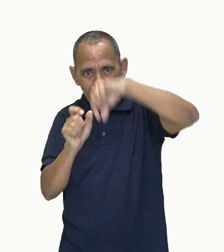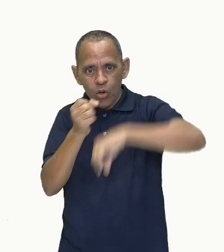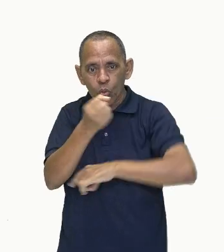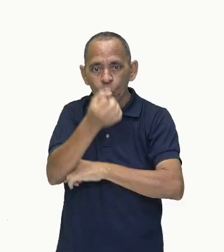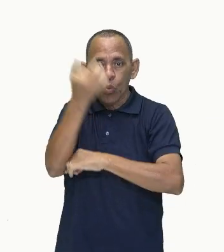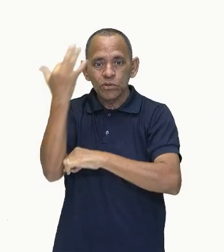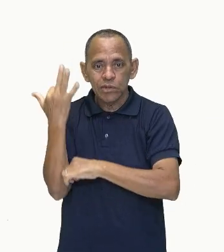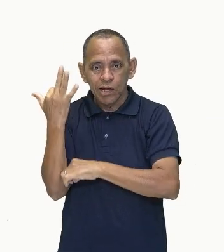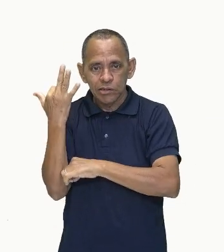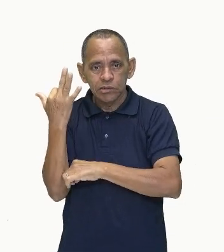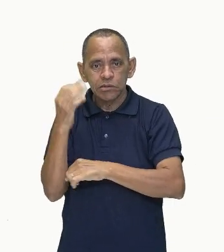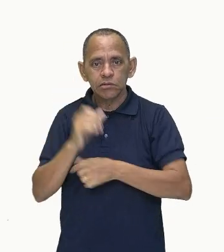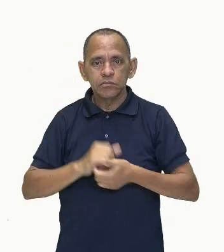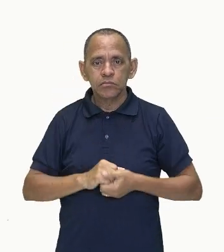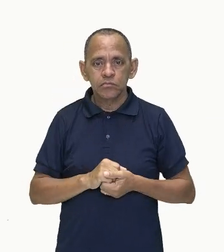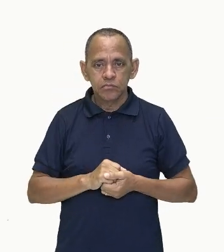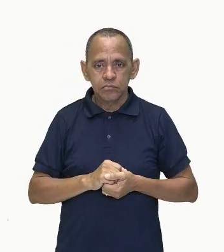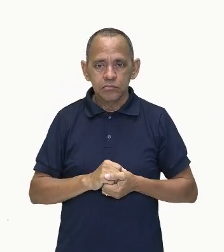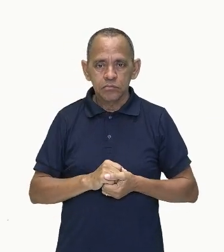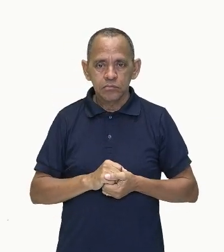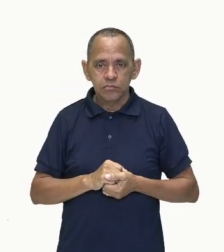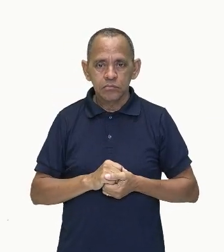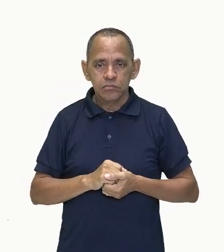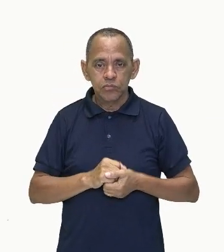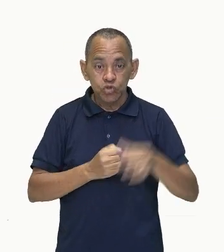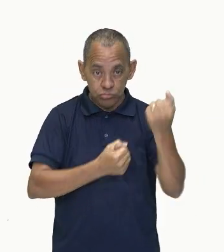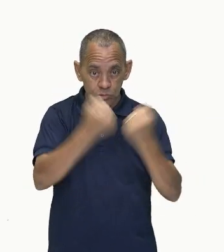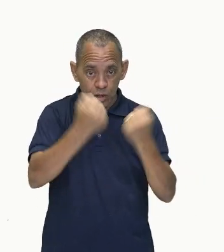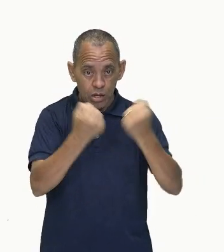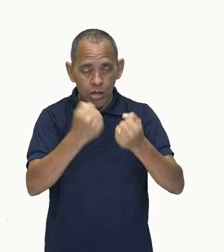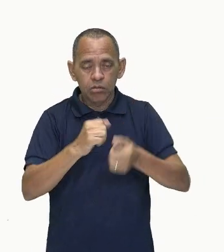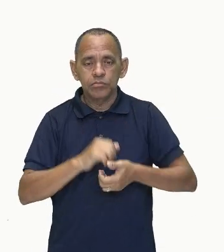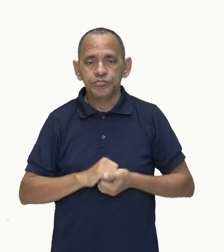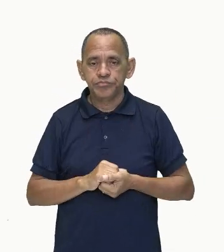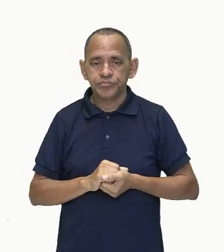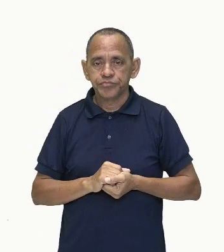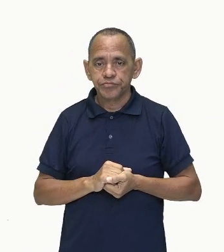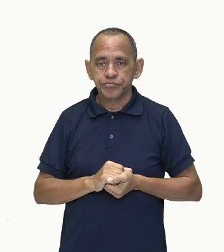ó, números de carros, tá? O número de carros, tá?